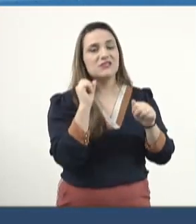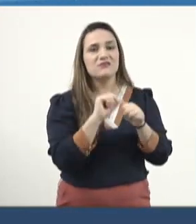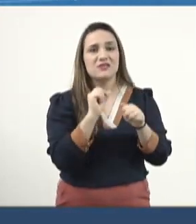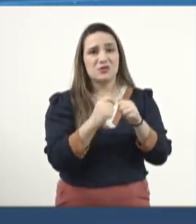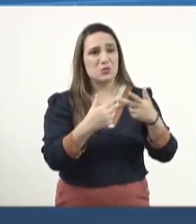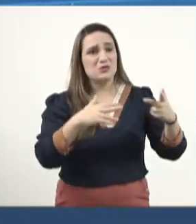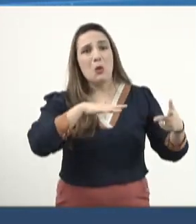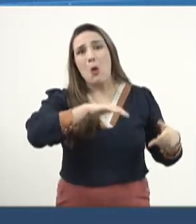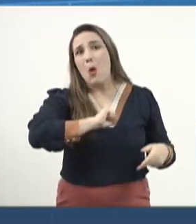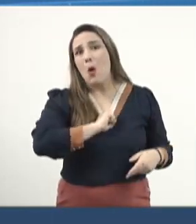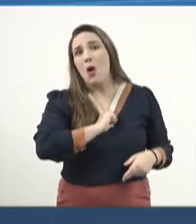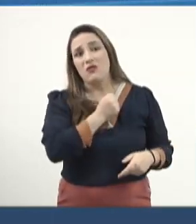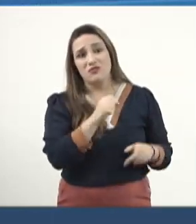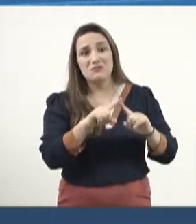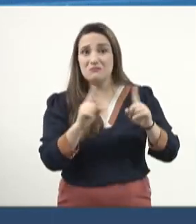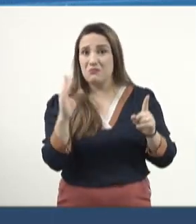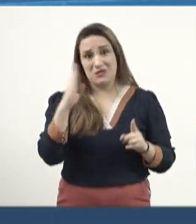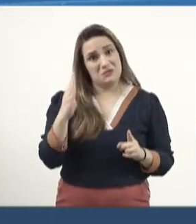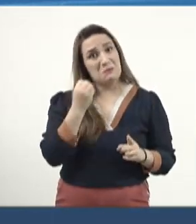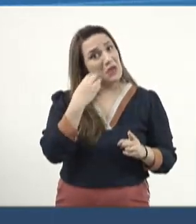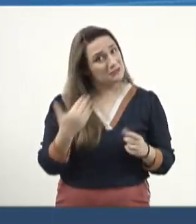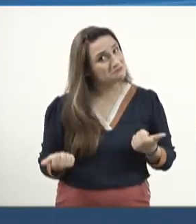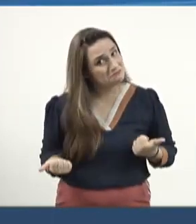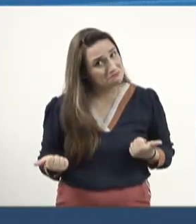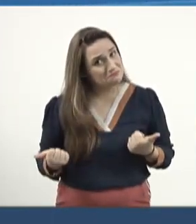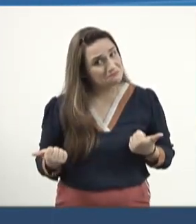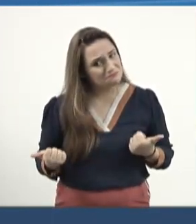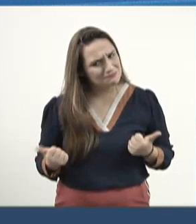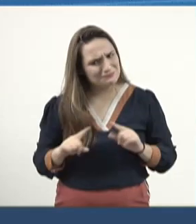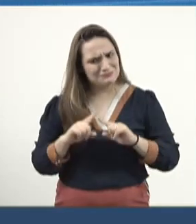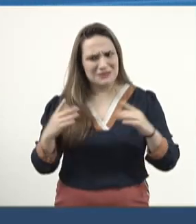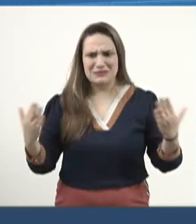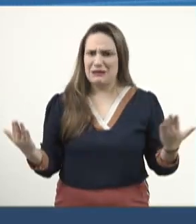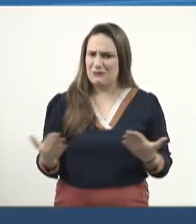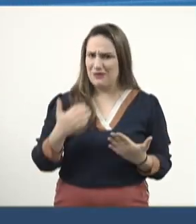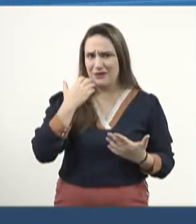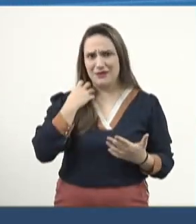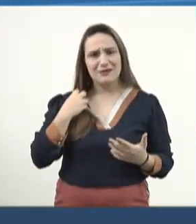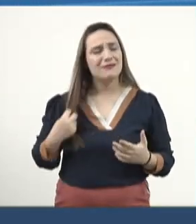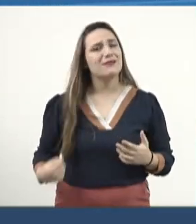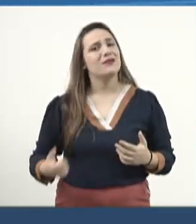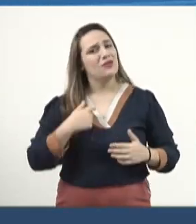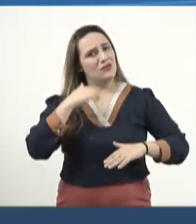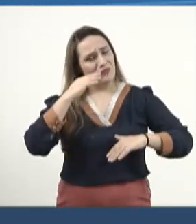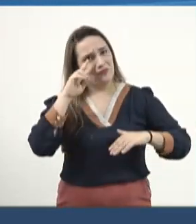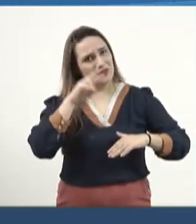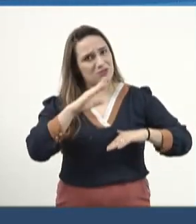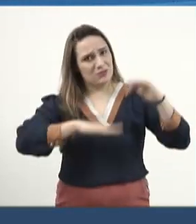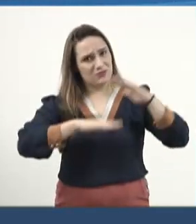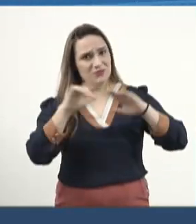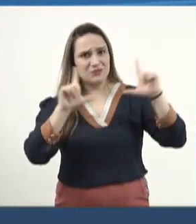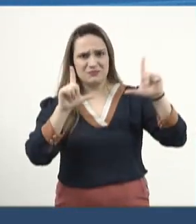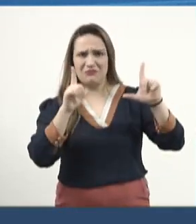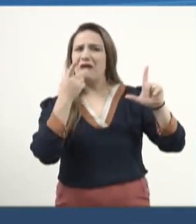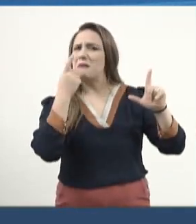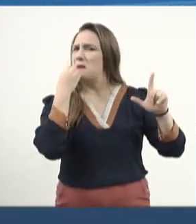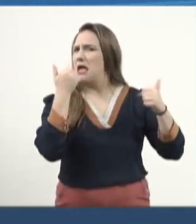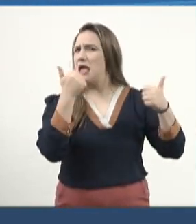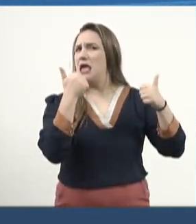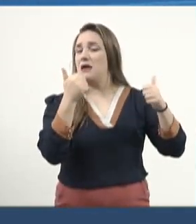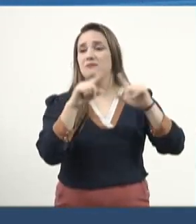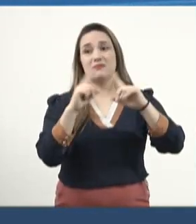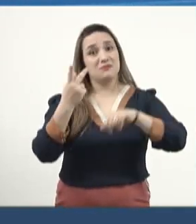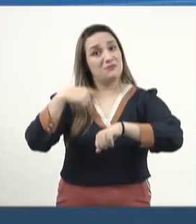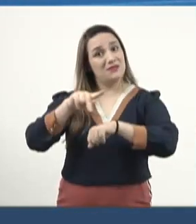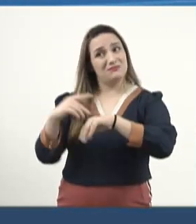caos quando o Brasil ia bem. E hoje a gente vê a imprensa vendendo que está tudo bem e o país